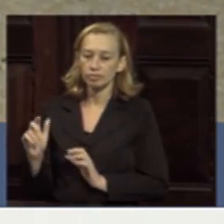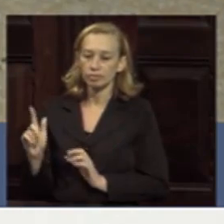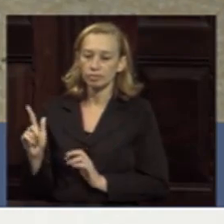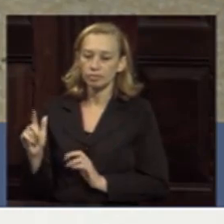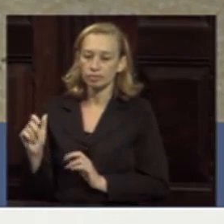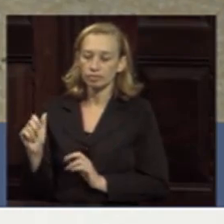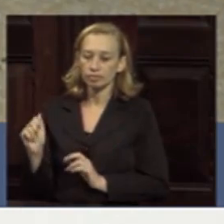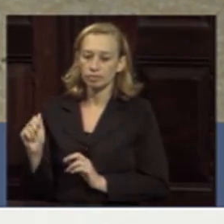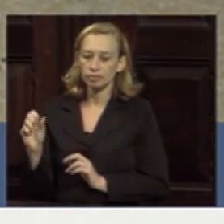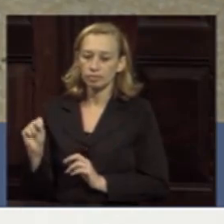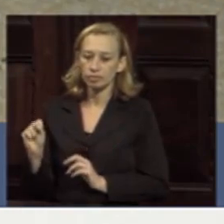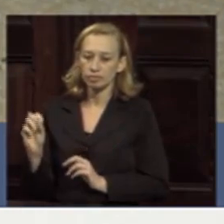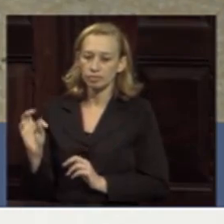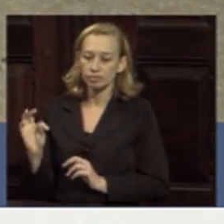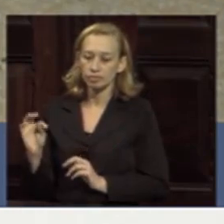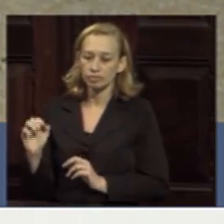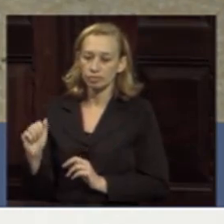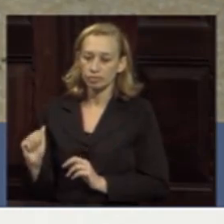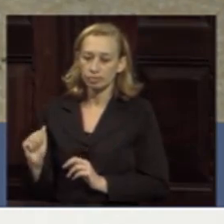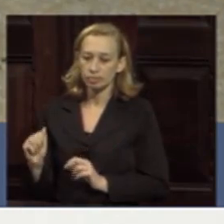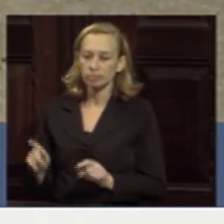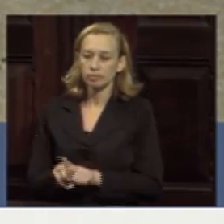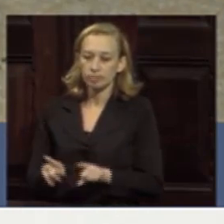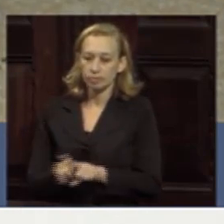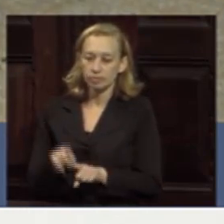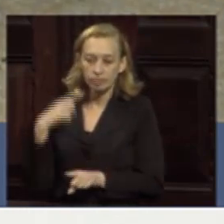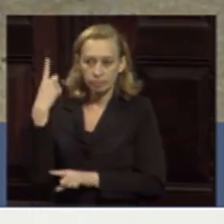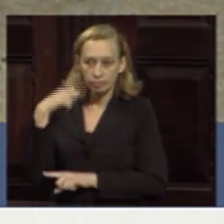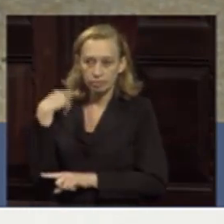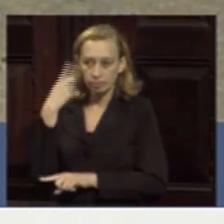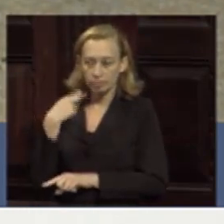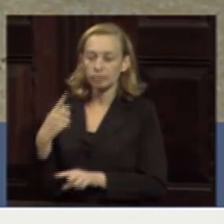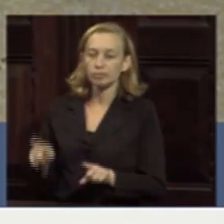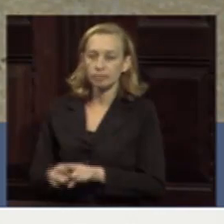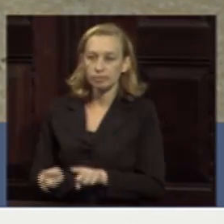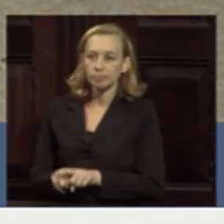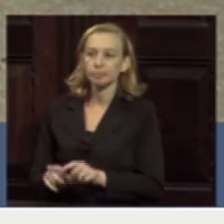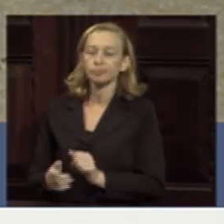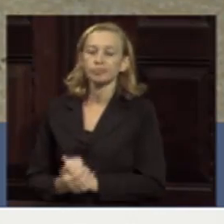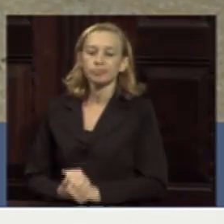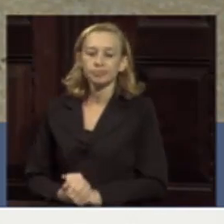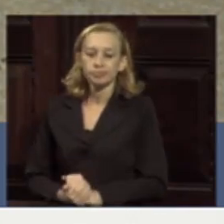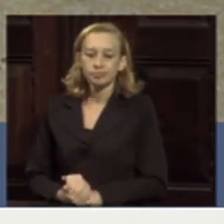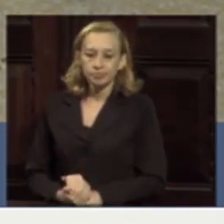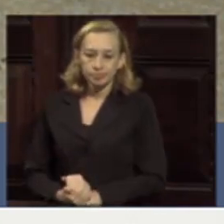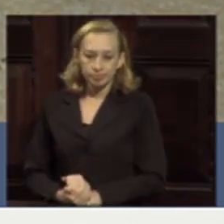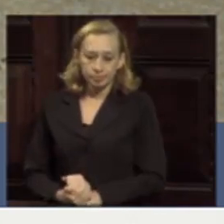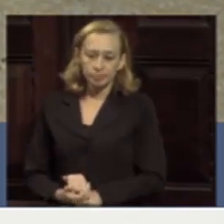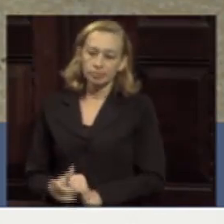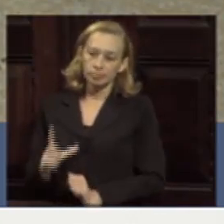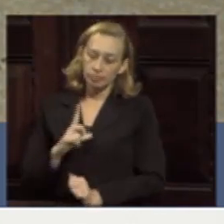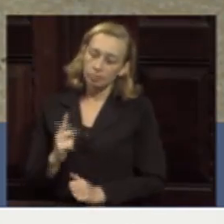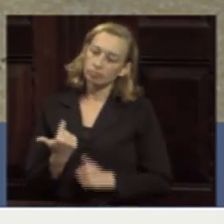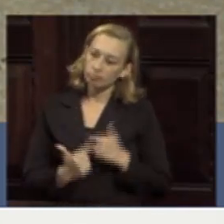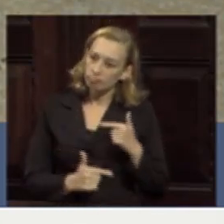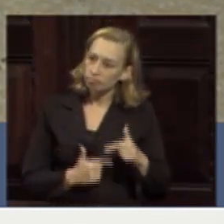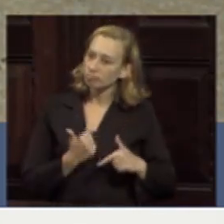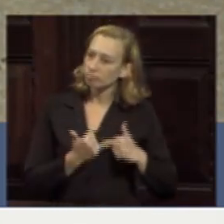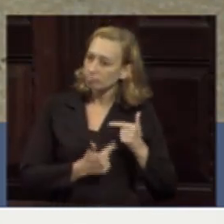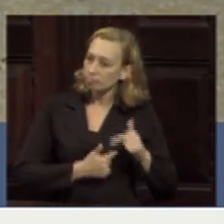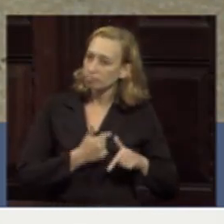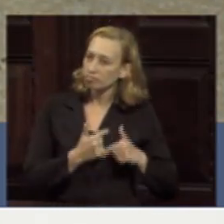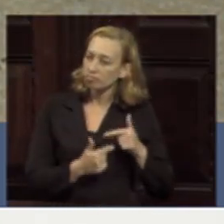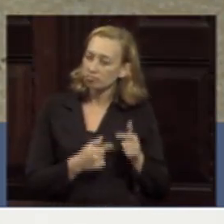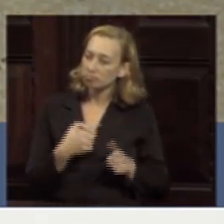simultaneamente, homenageando os advogados das demais entidades representativas, que têm lutado no sentido